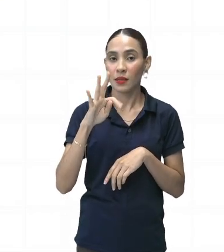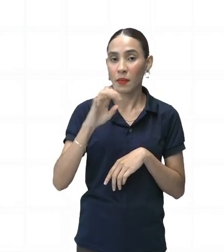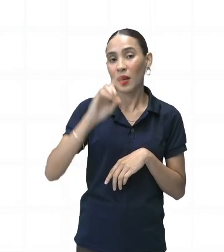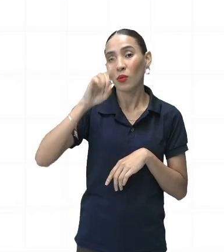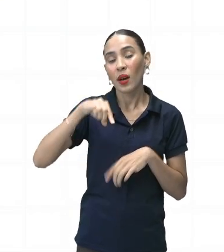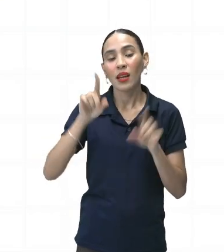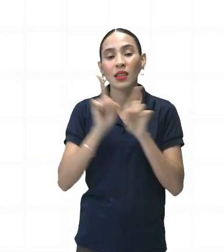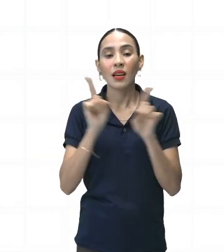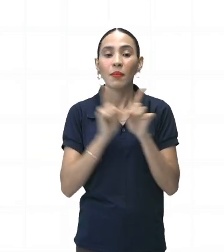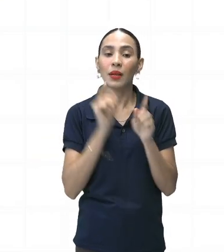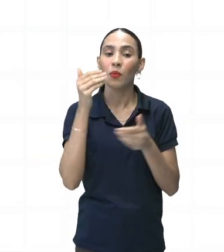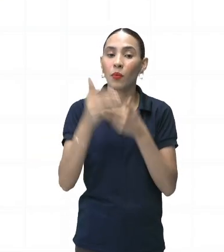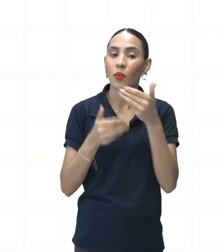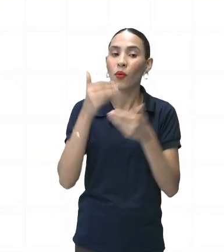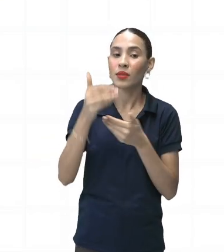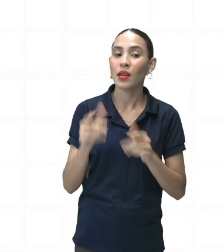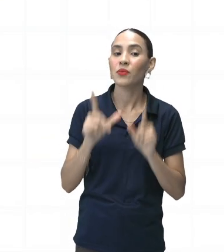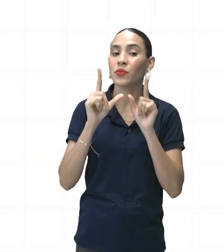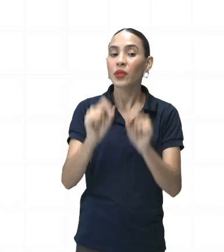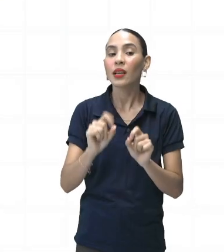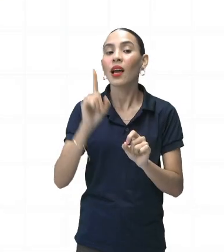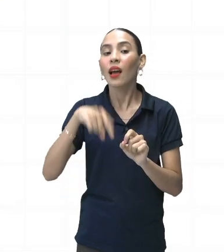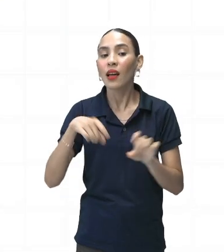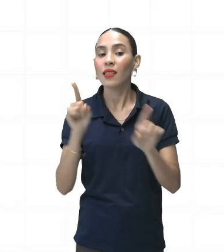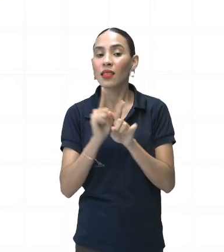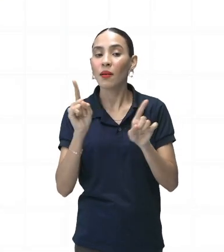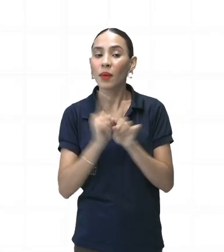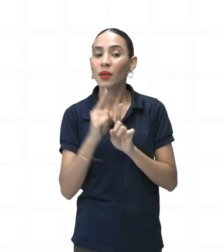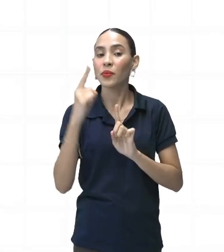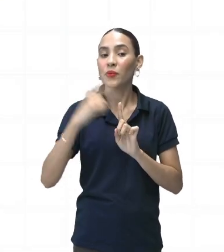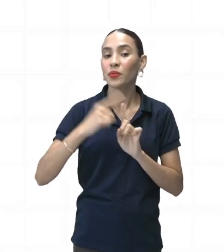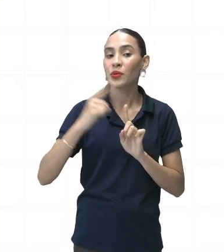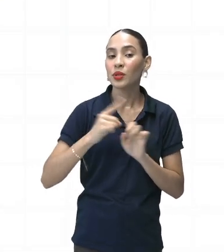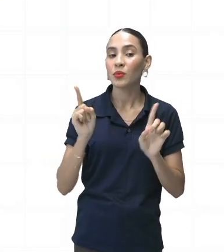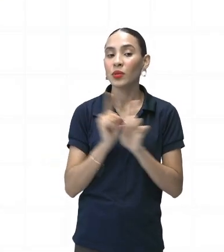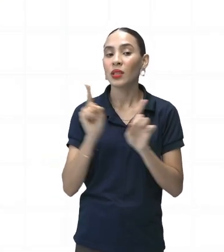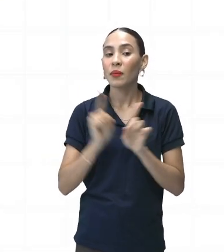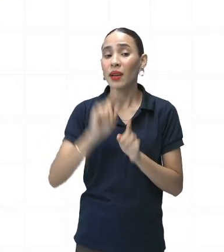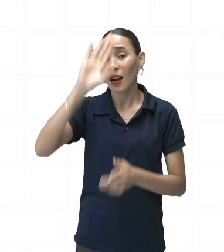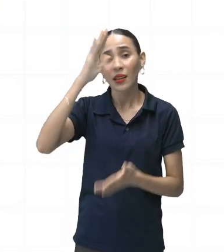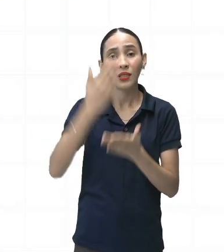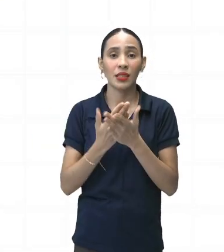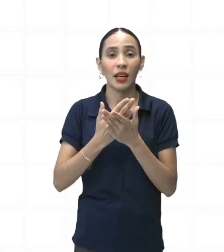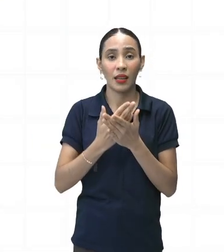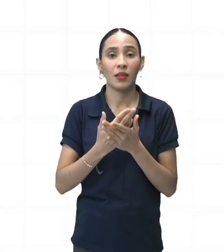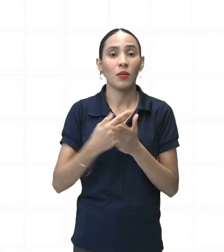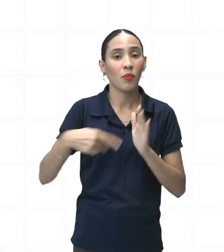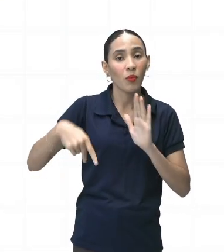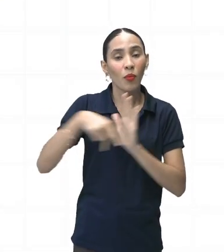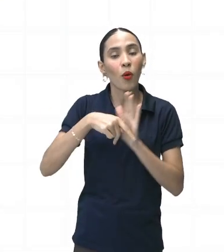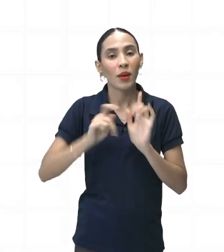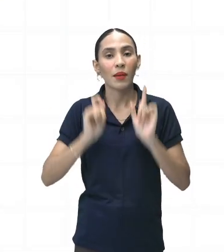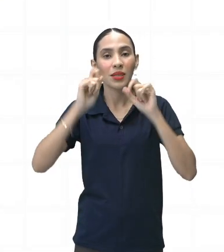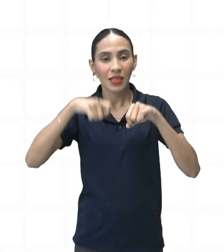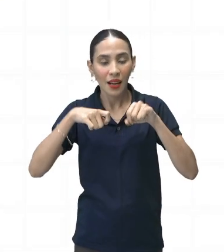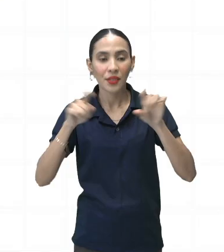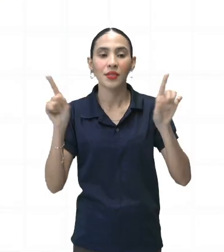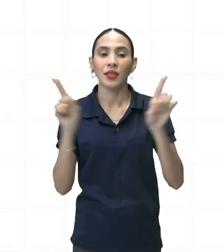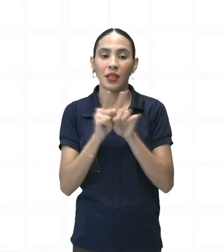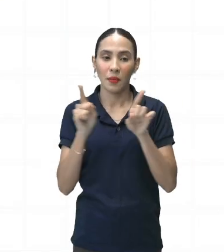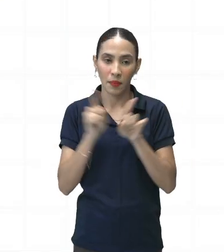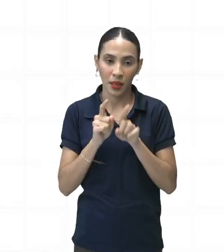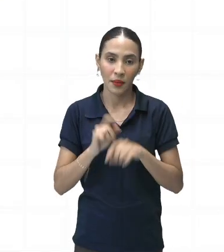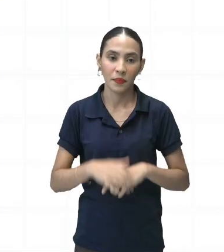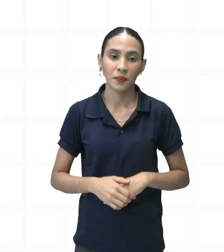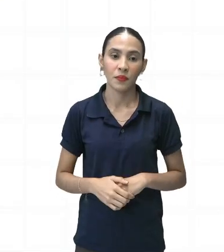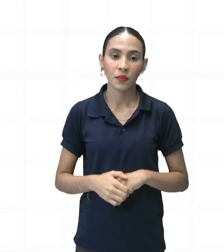um processo, é também uma forma de acreditar no próprio potencial.